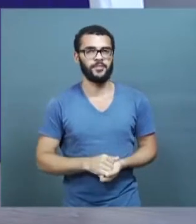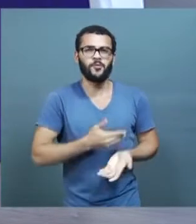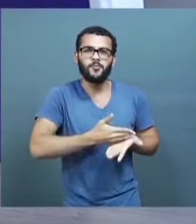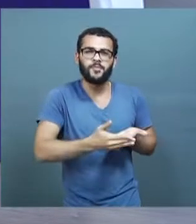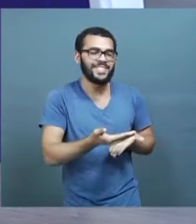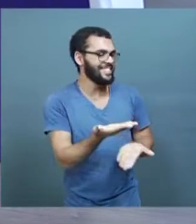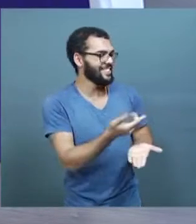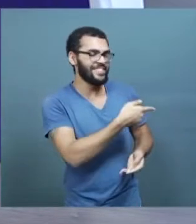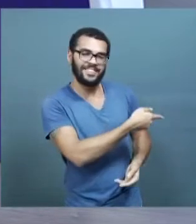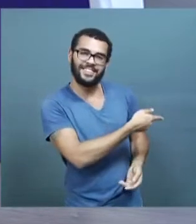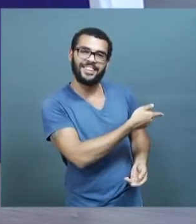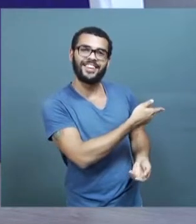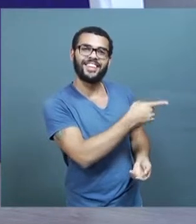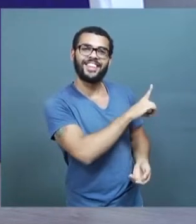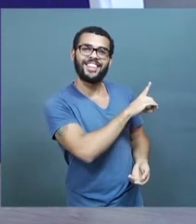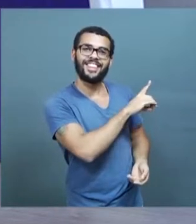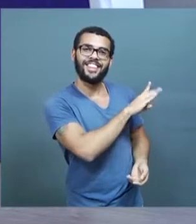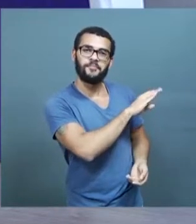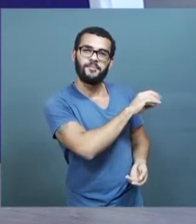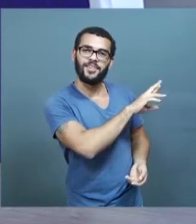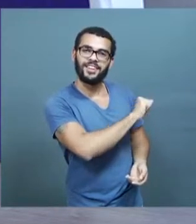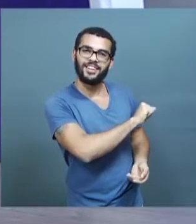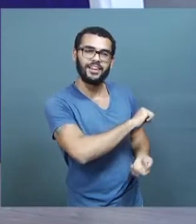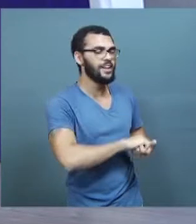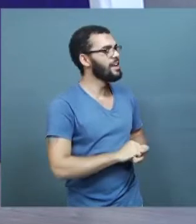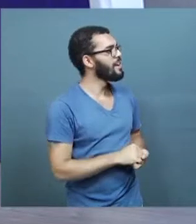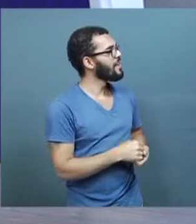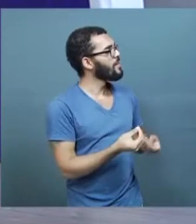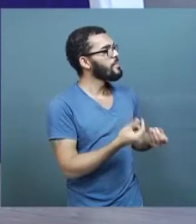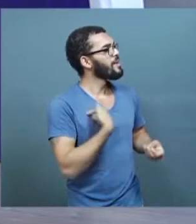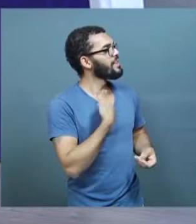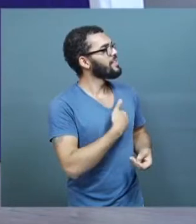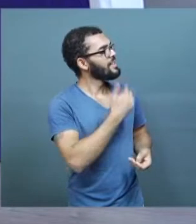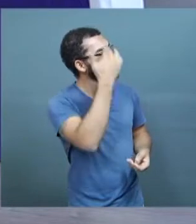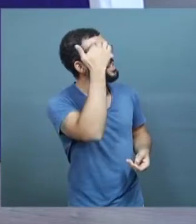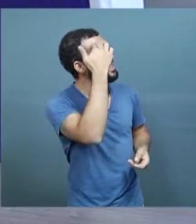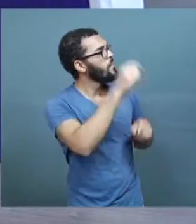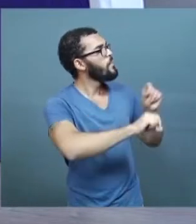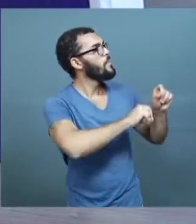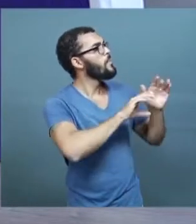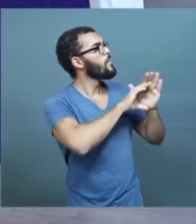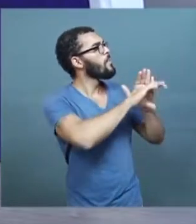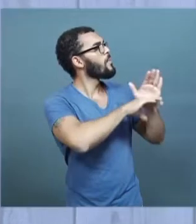psicóloga. Como que a gente pode definir esse conceito de solidariedade, Débora?